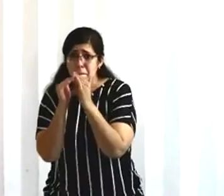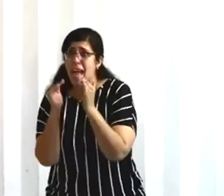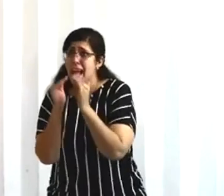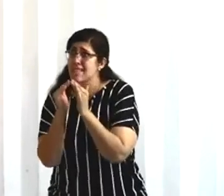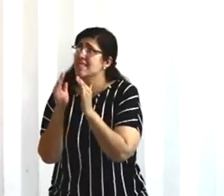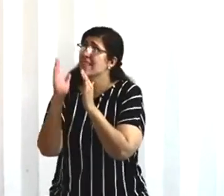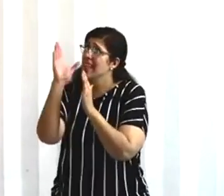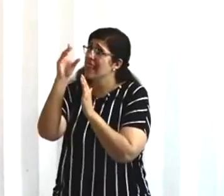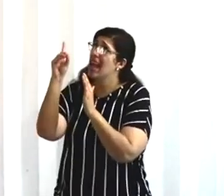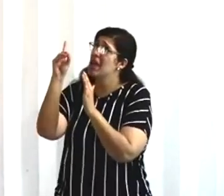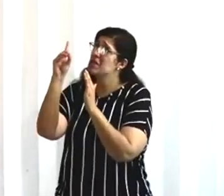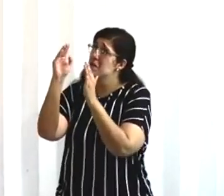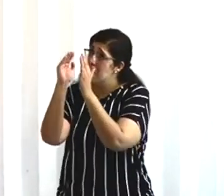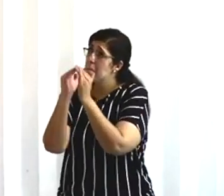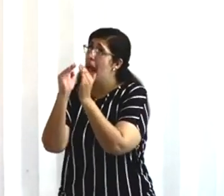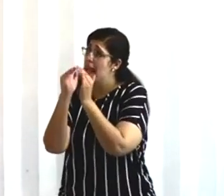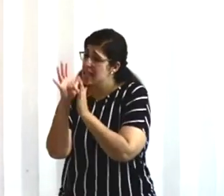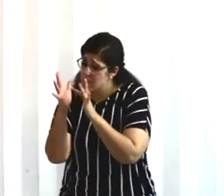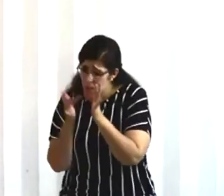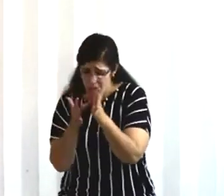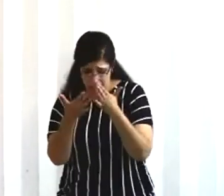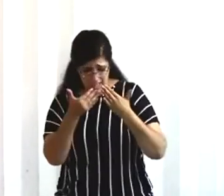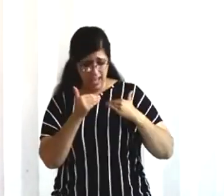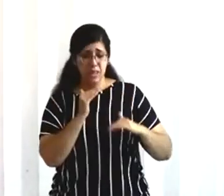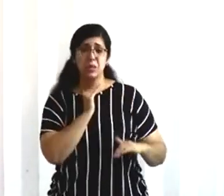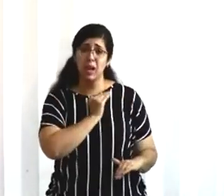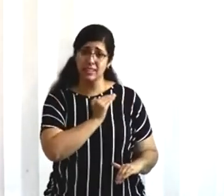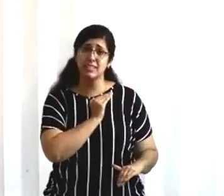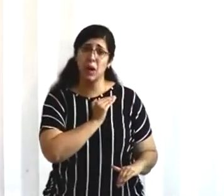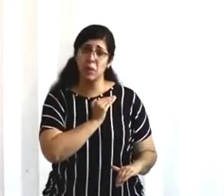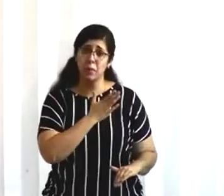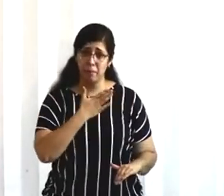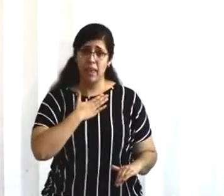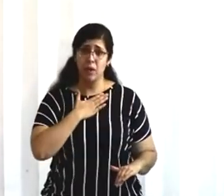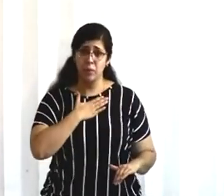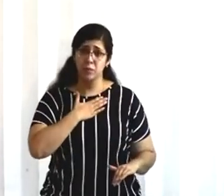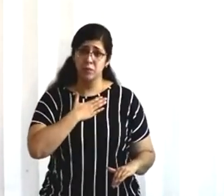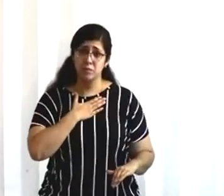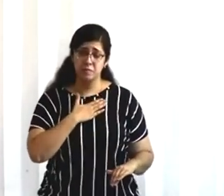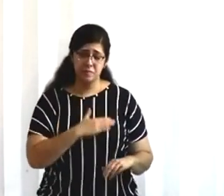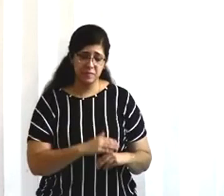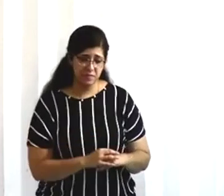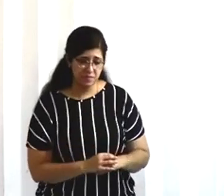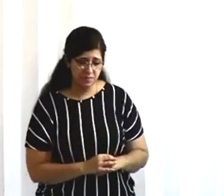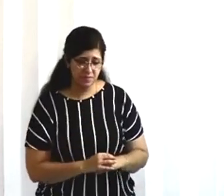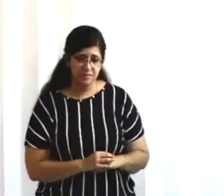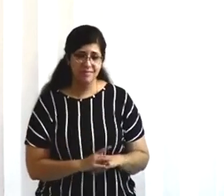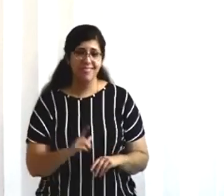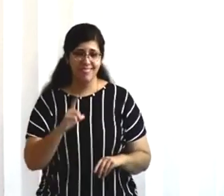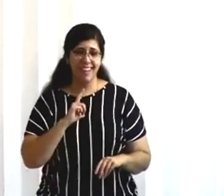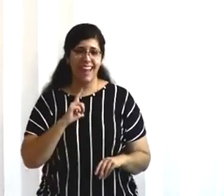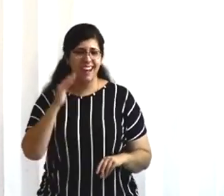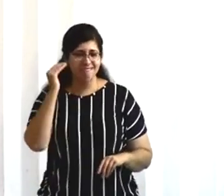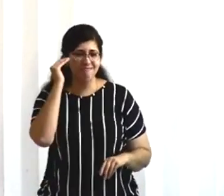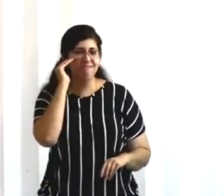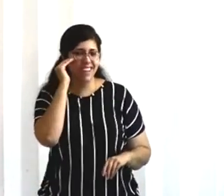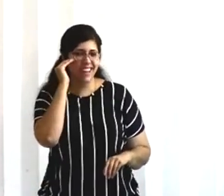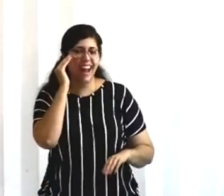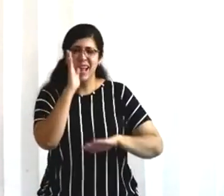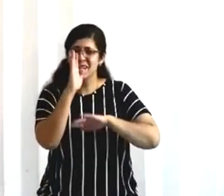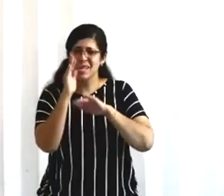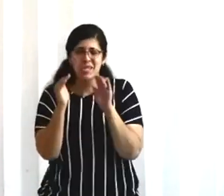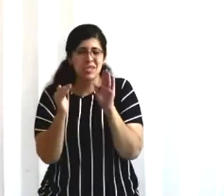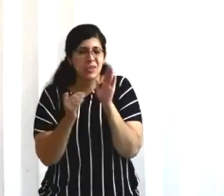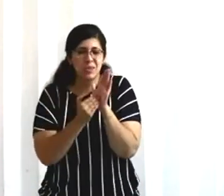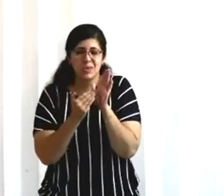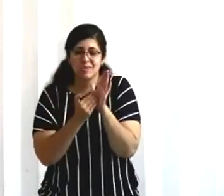que Ele venha habitar no seu coração, e você então entenderá o